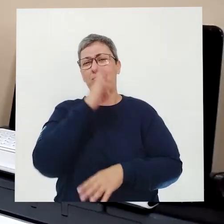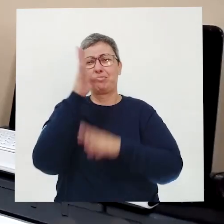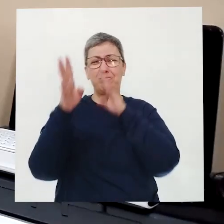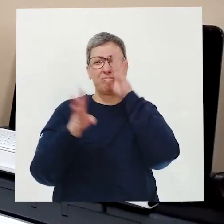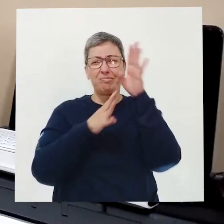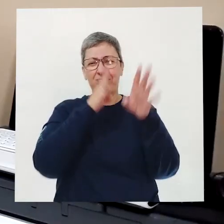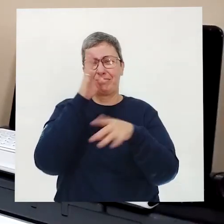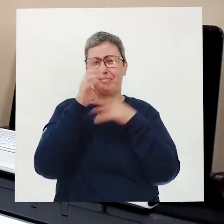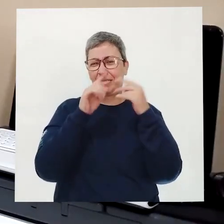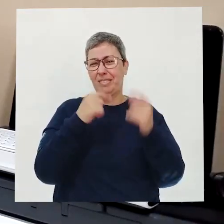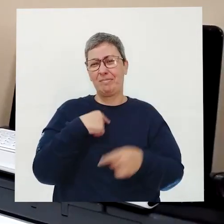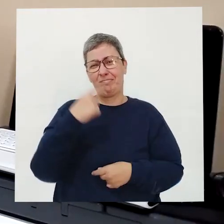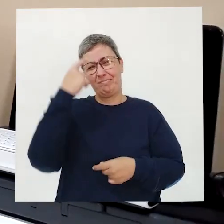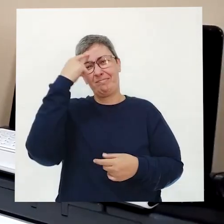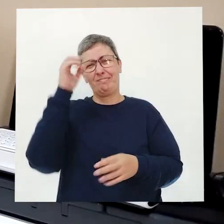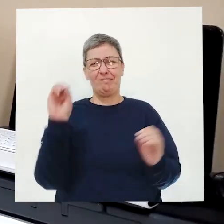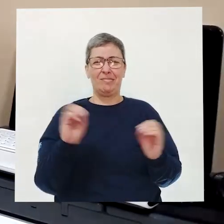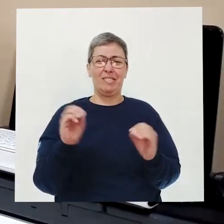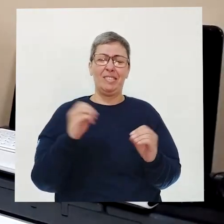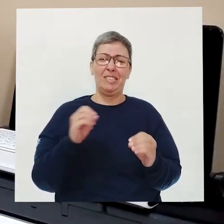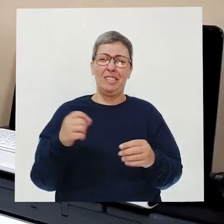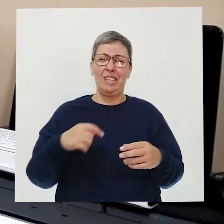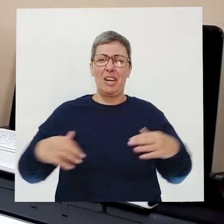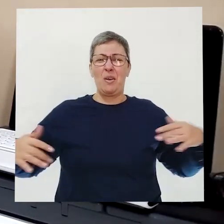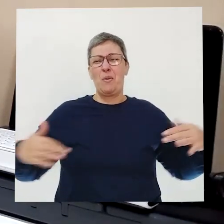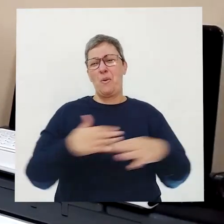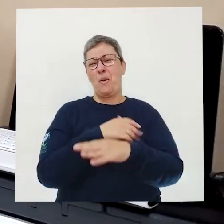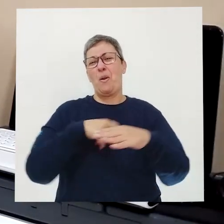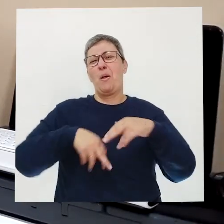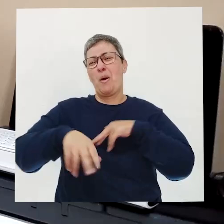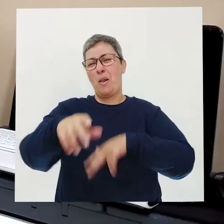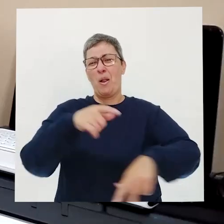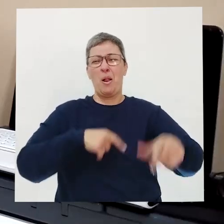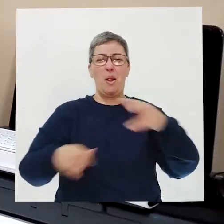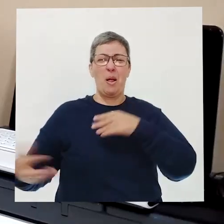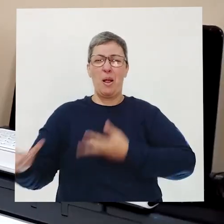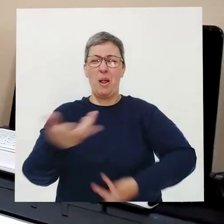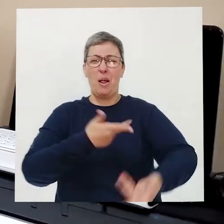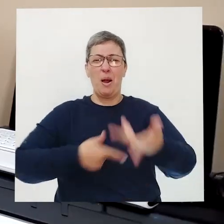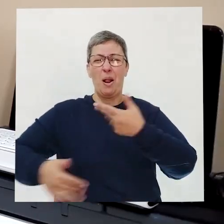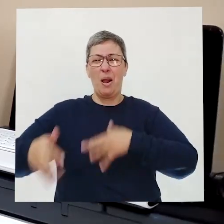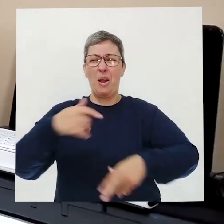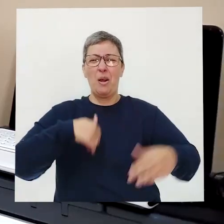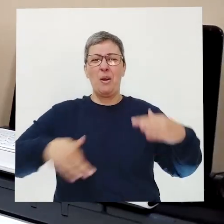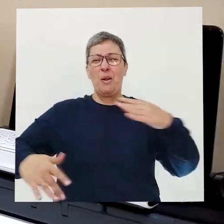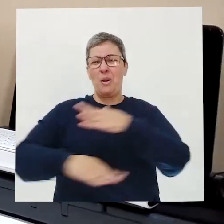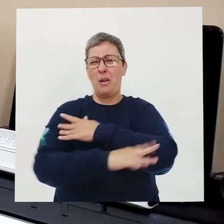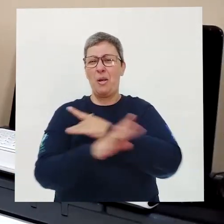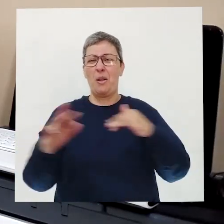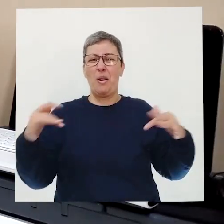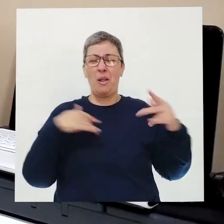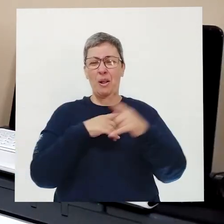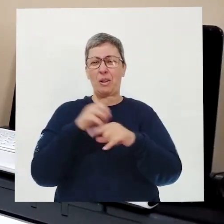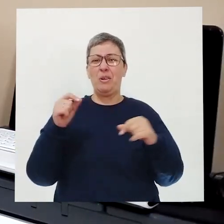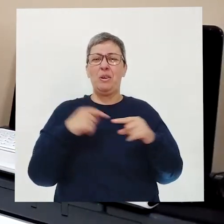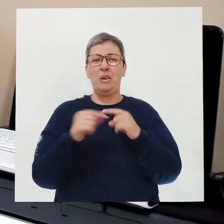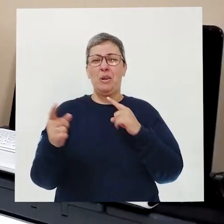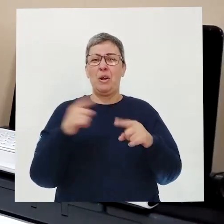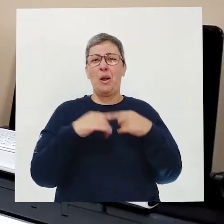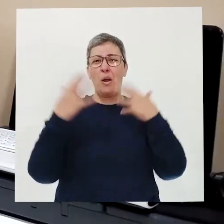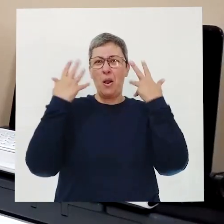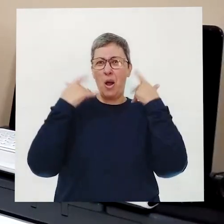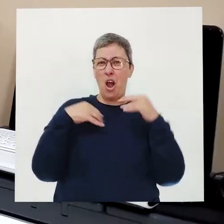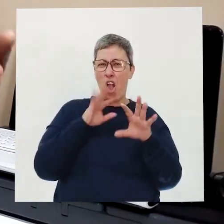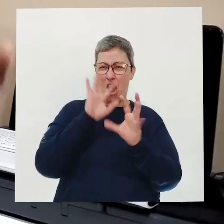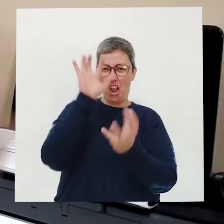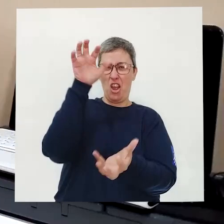sem pensar duas vezes, né? Andaríamos entre os carros em alta velocidade nas avenidas, ficaríamos lado a lado de